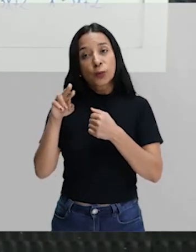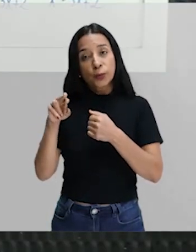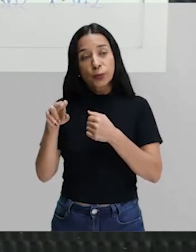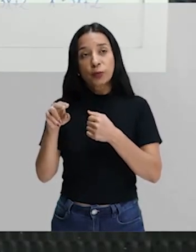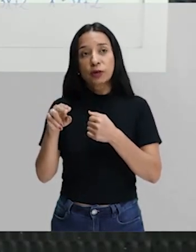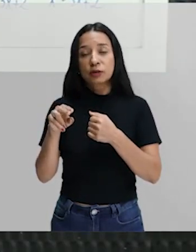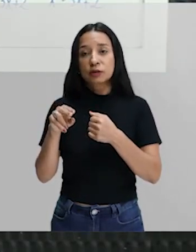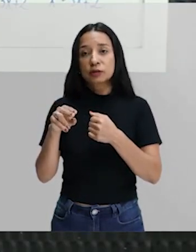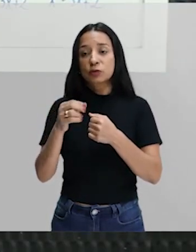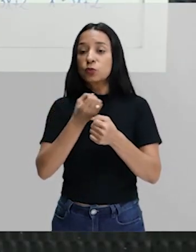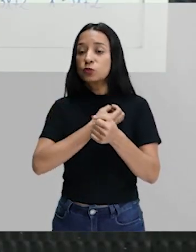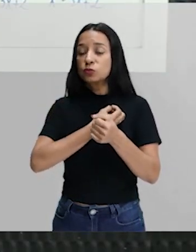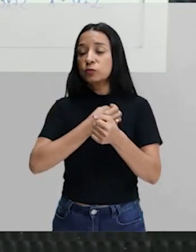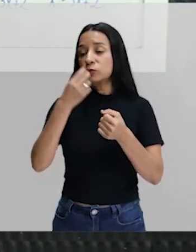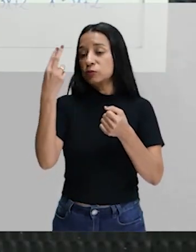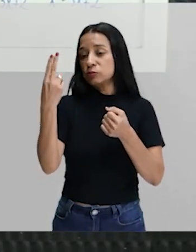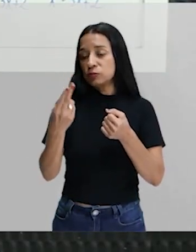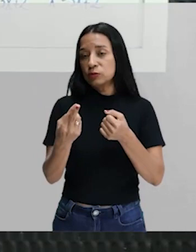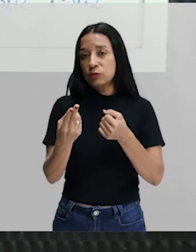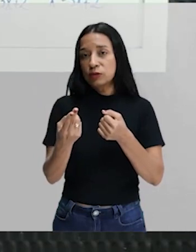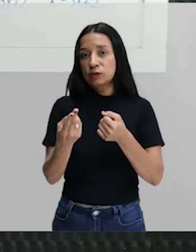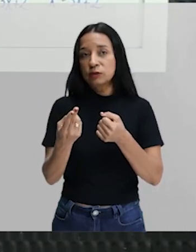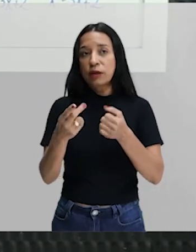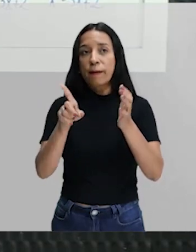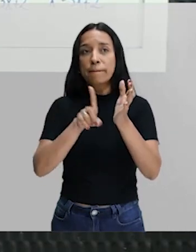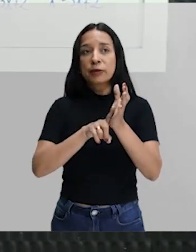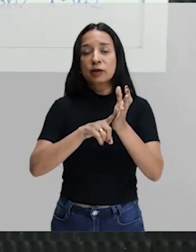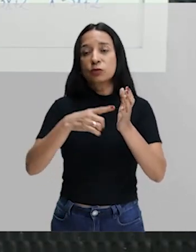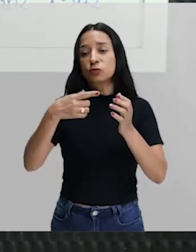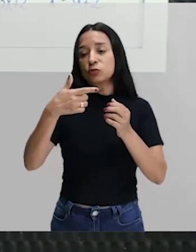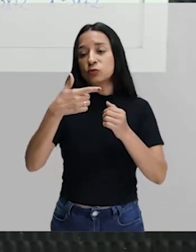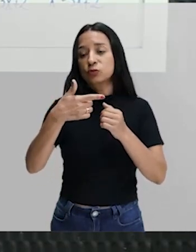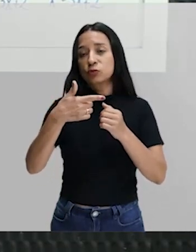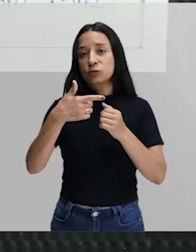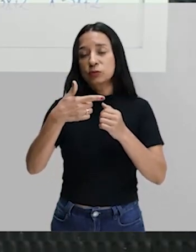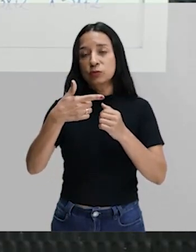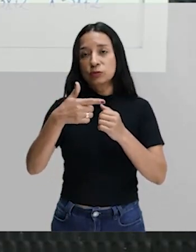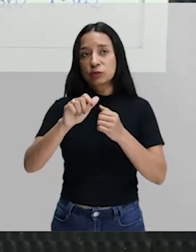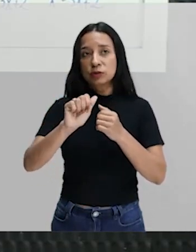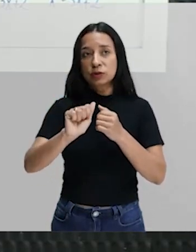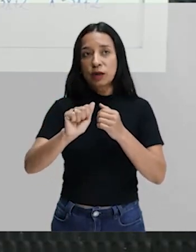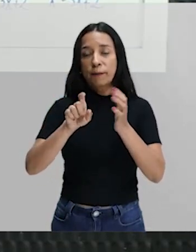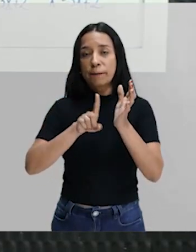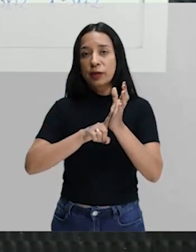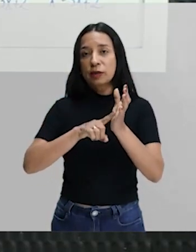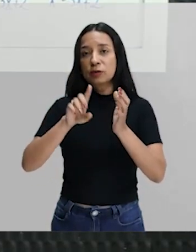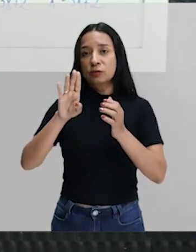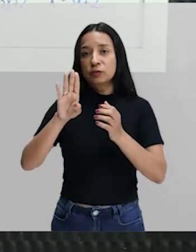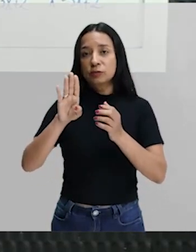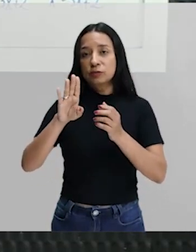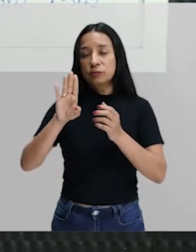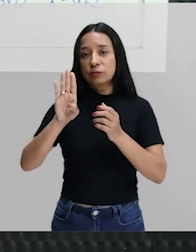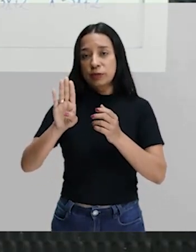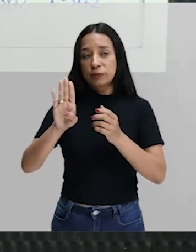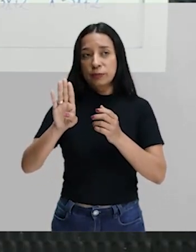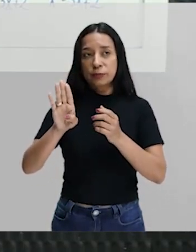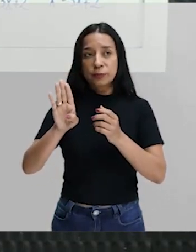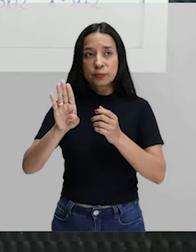iguais, os coeficientes são iguais. E esse menos 2A menos 2B, menos 2A menos